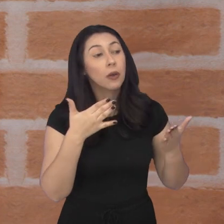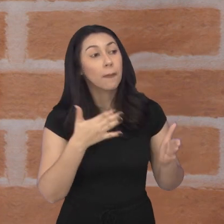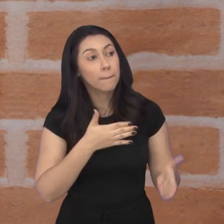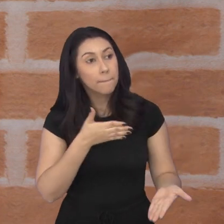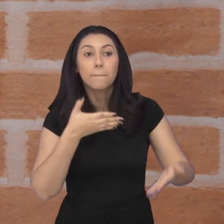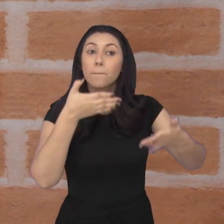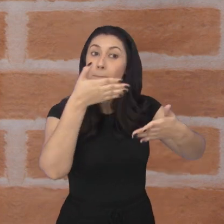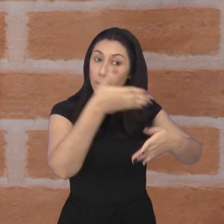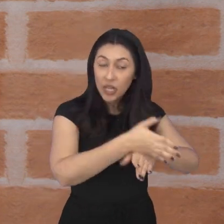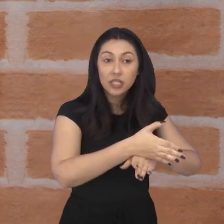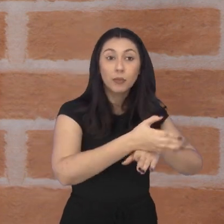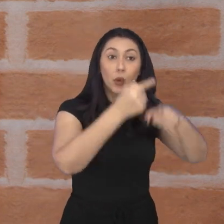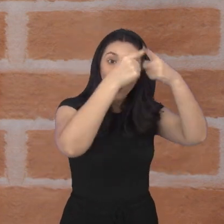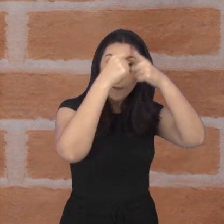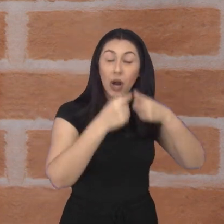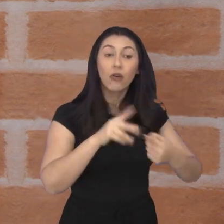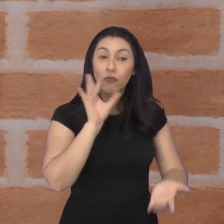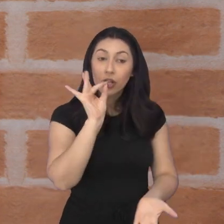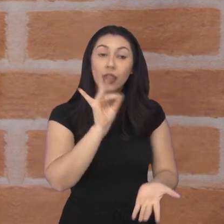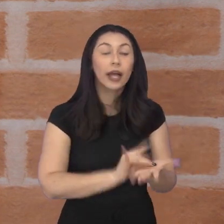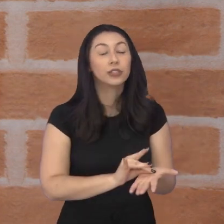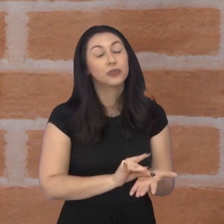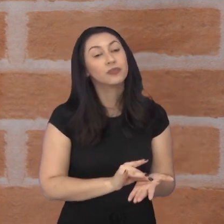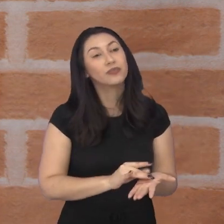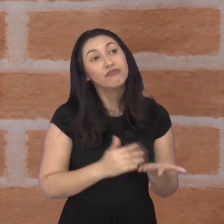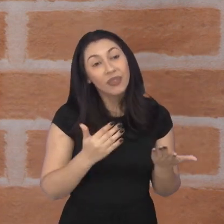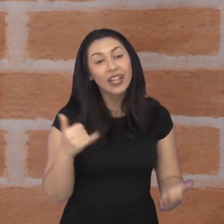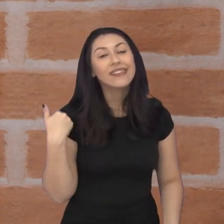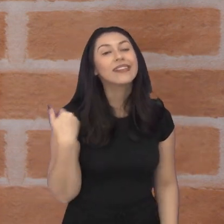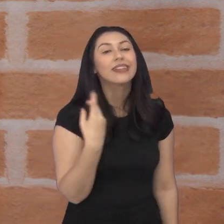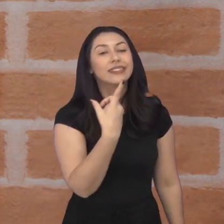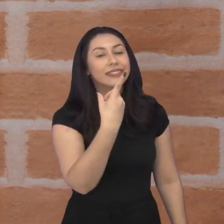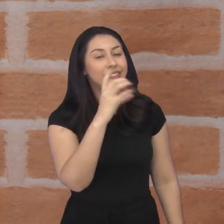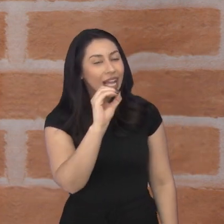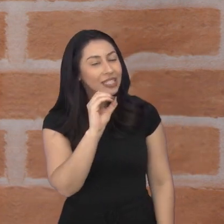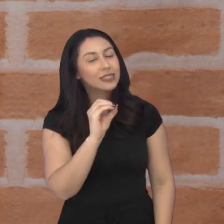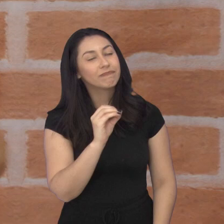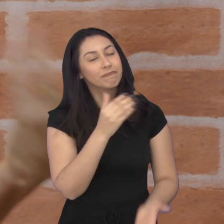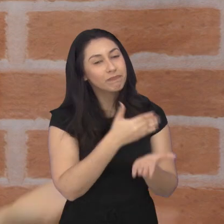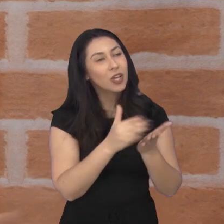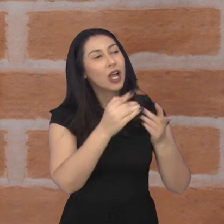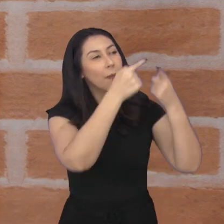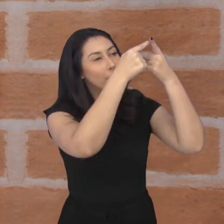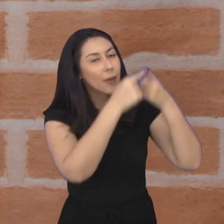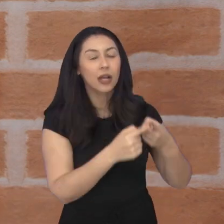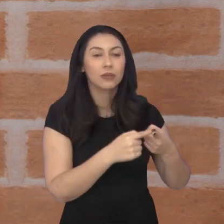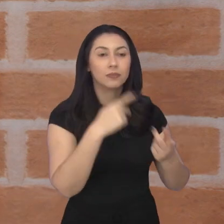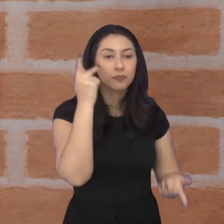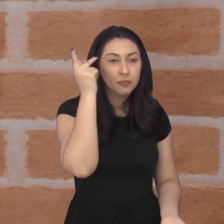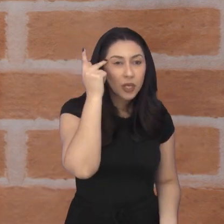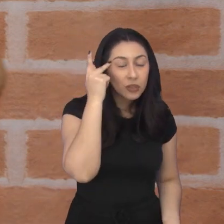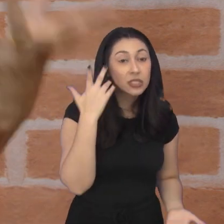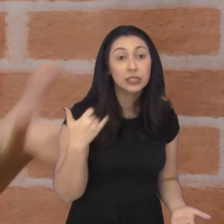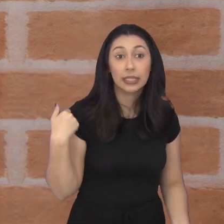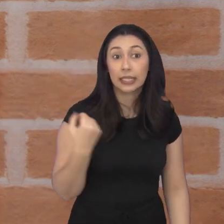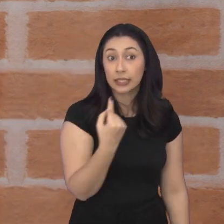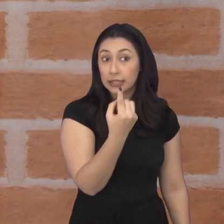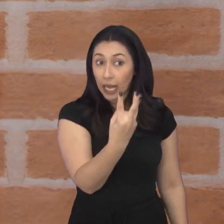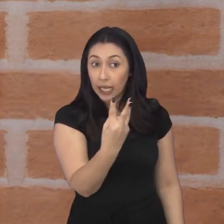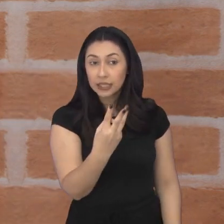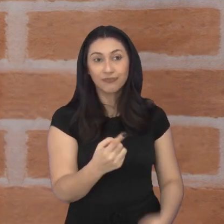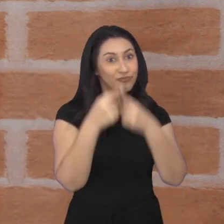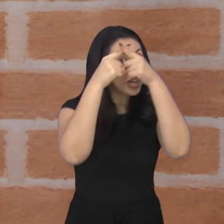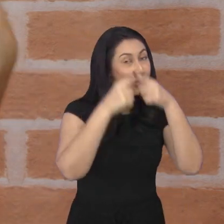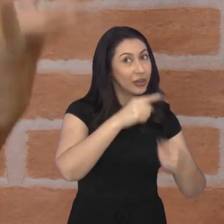Você participa das competições oficiais. E aí, a partir dos 10 anos, eu comecei, né? A participar de Campeonato Paulista, né? Com 13 eu fui para